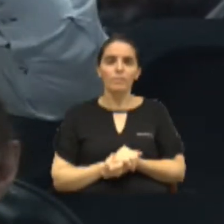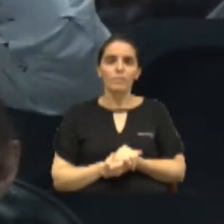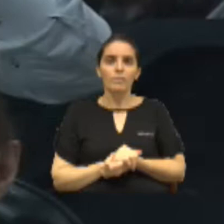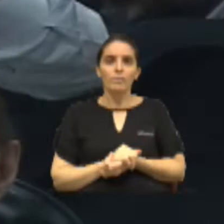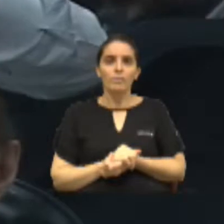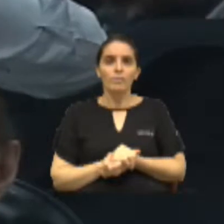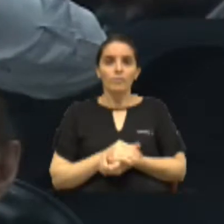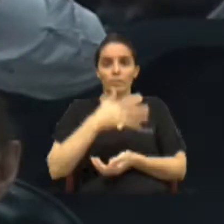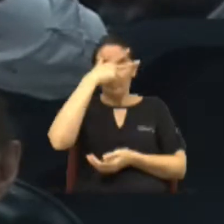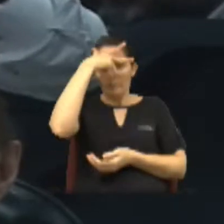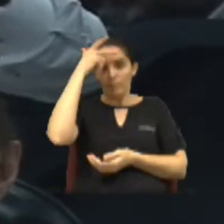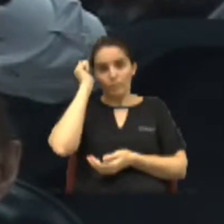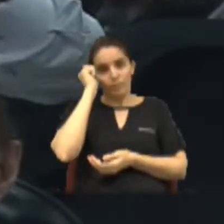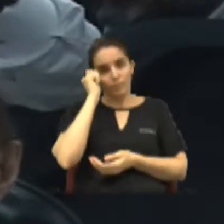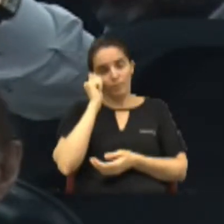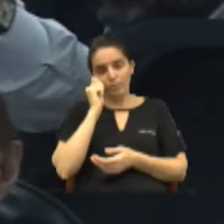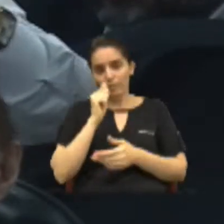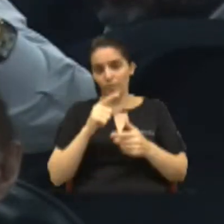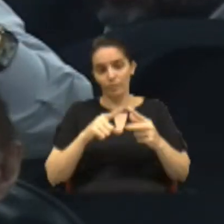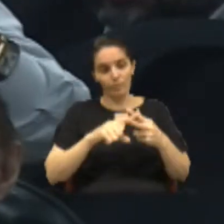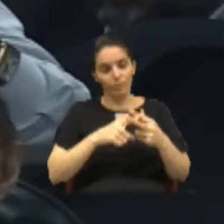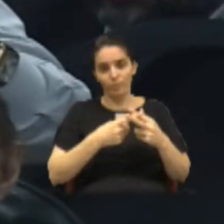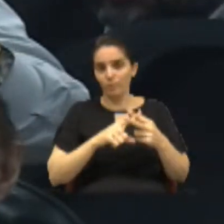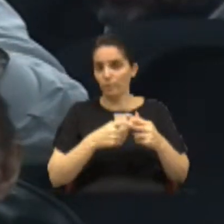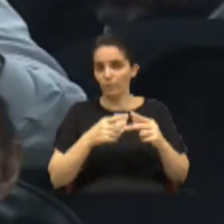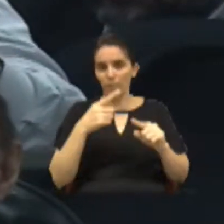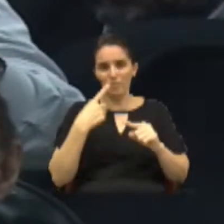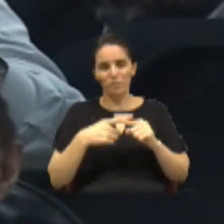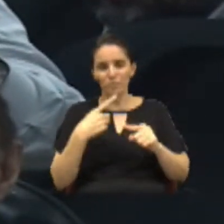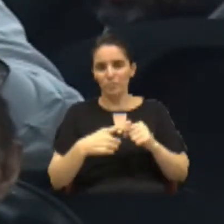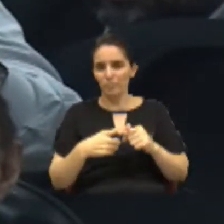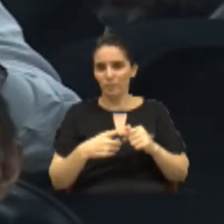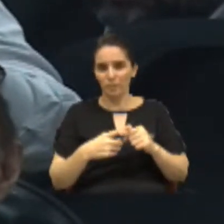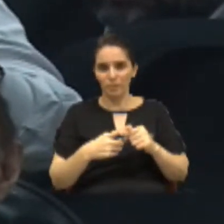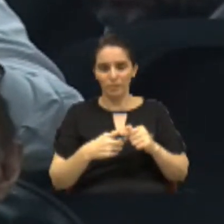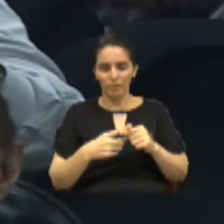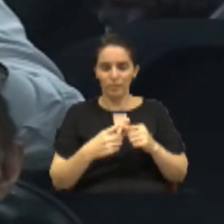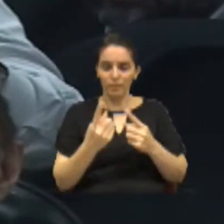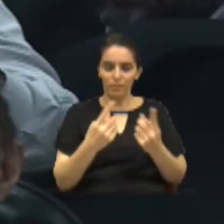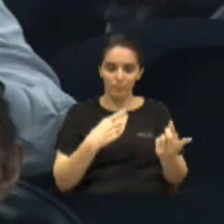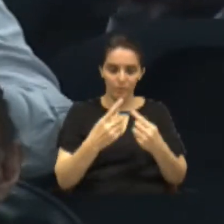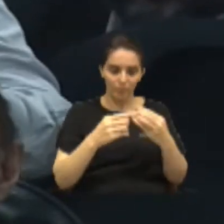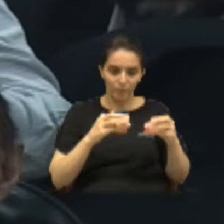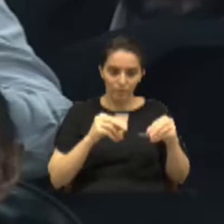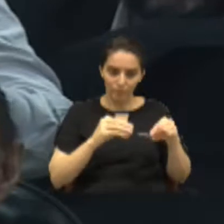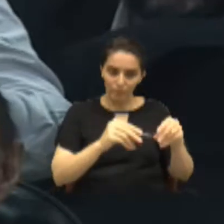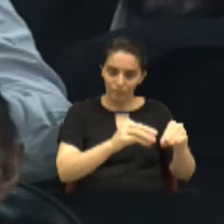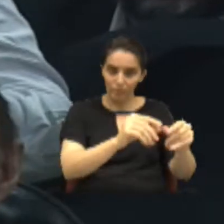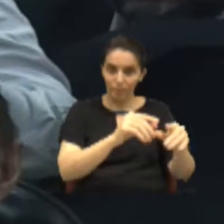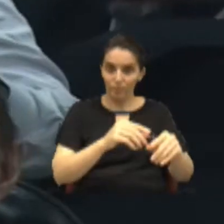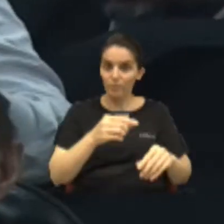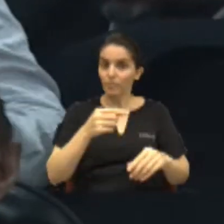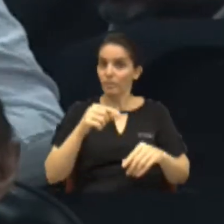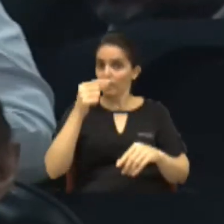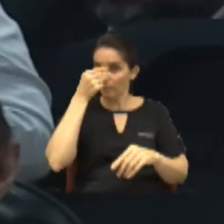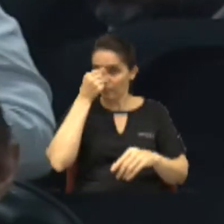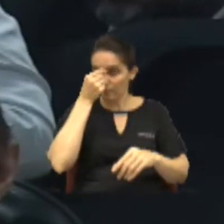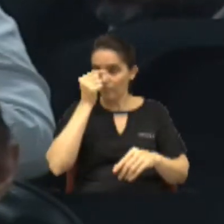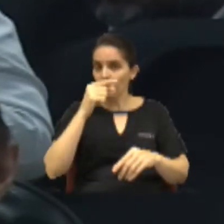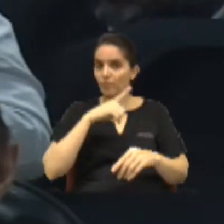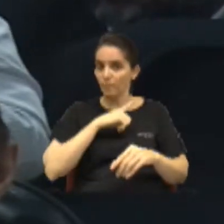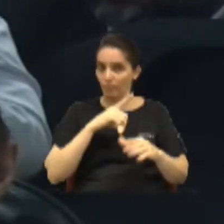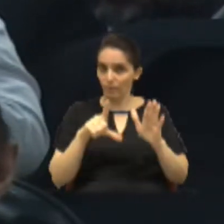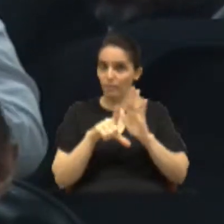não arruma porque é servidão. Mas nós temos uma lei do vereador Jorge de Freitas que autoriza a